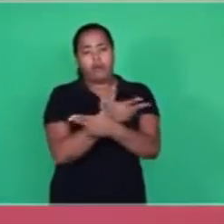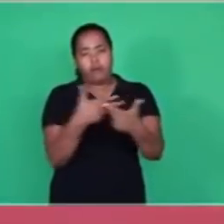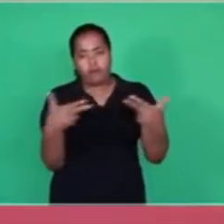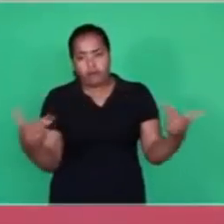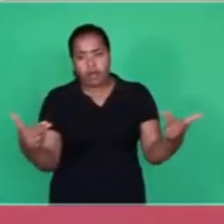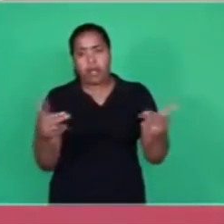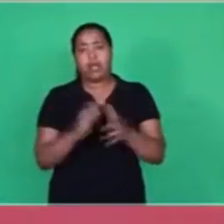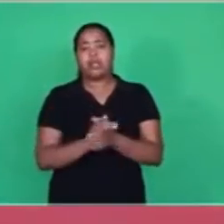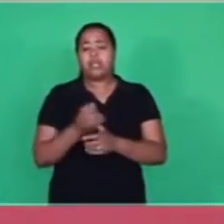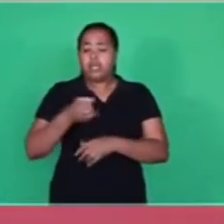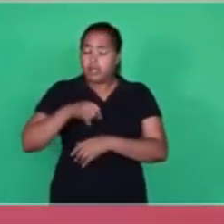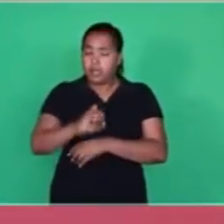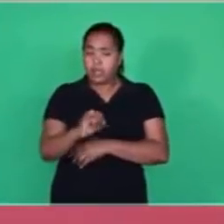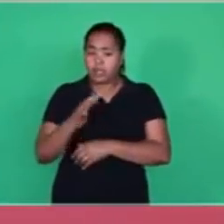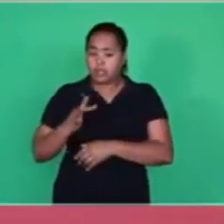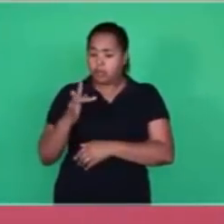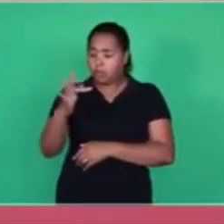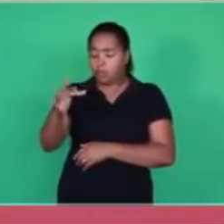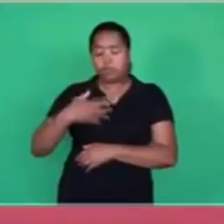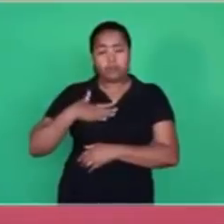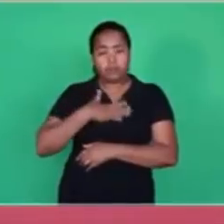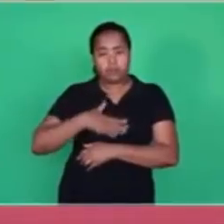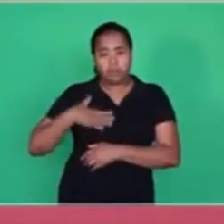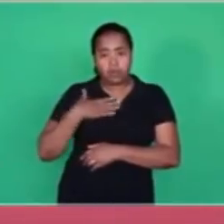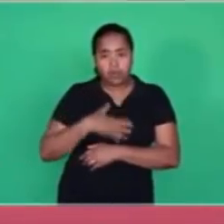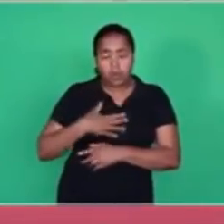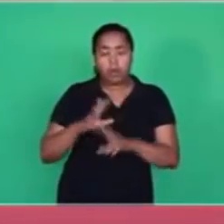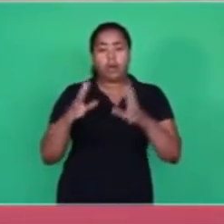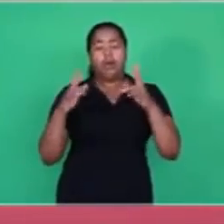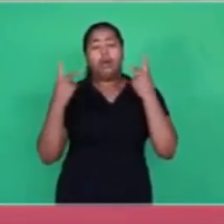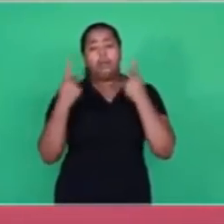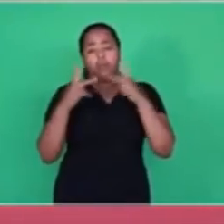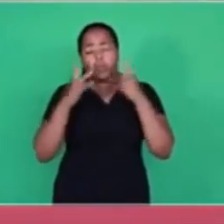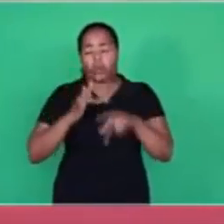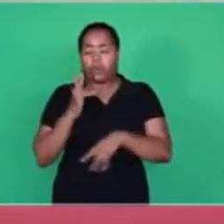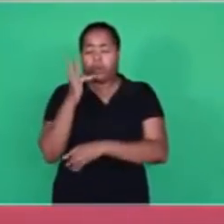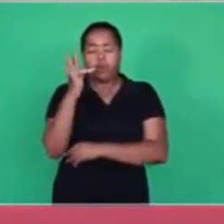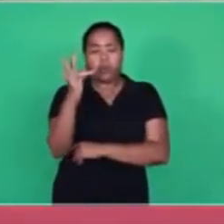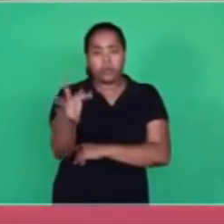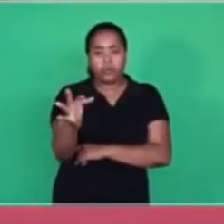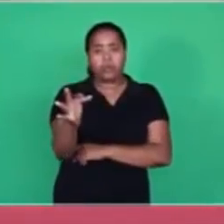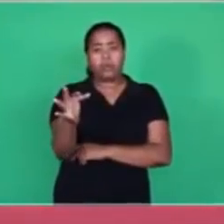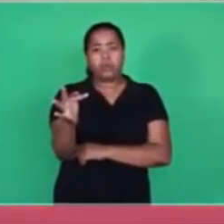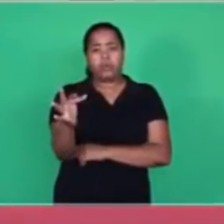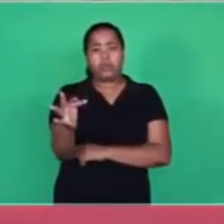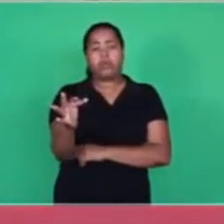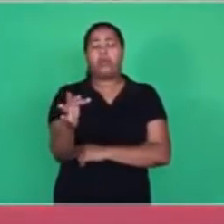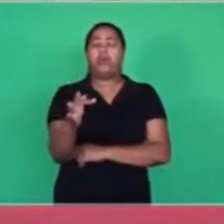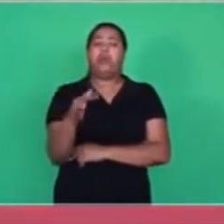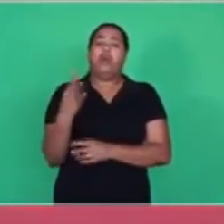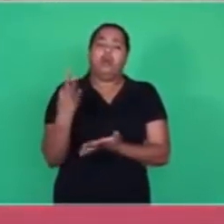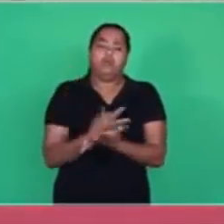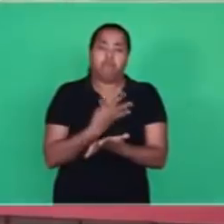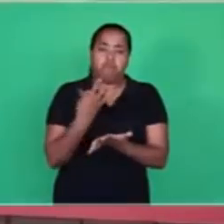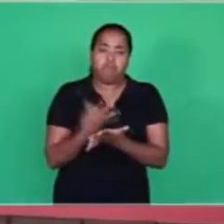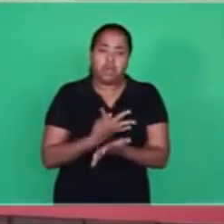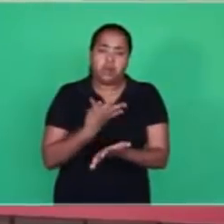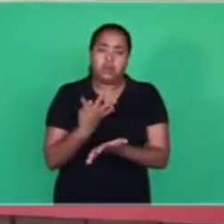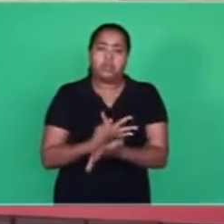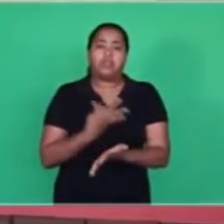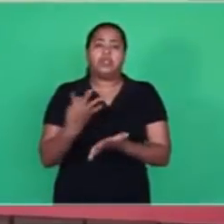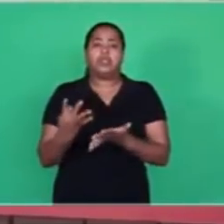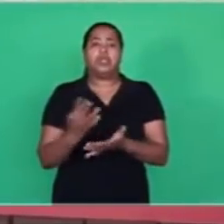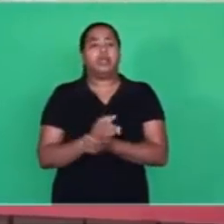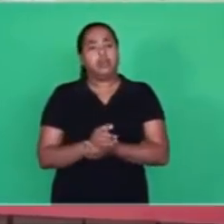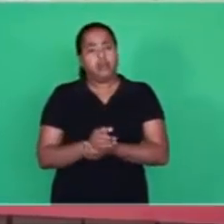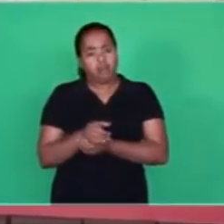aqui. Quiser, porque vamos pregar no futuro, e teologia e não sei o quê, aqui, fica para